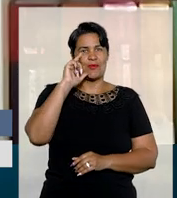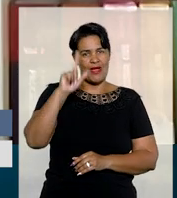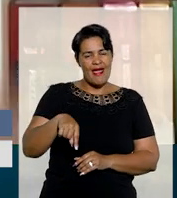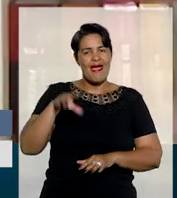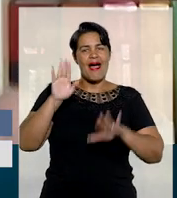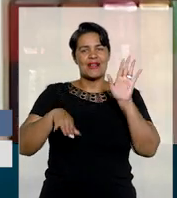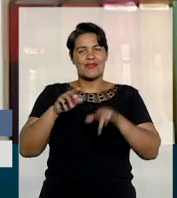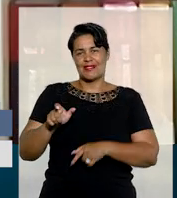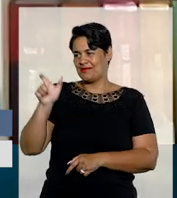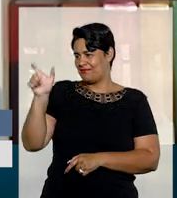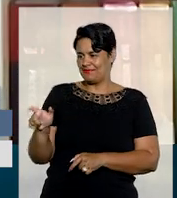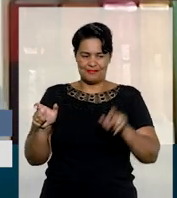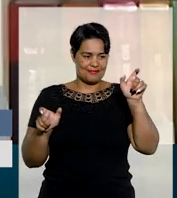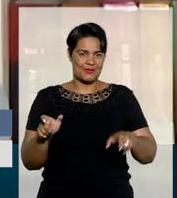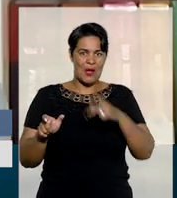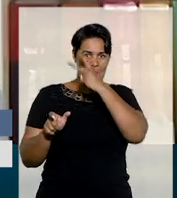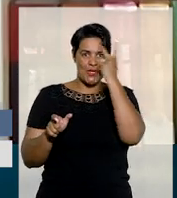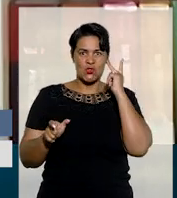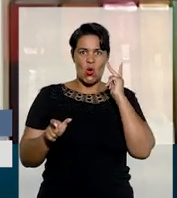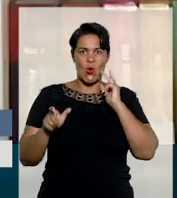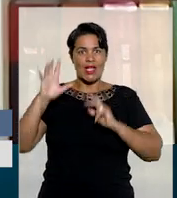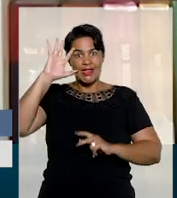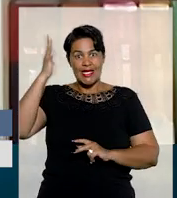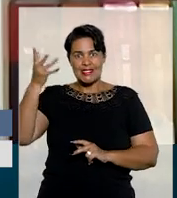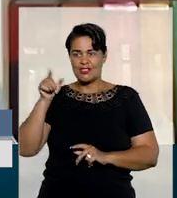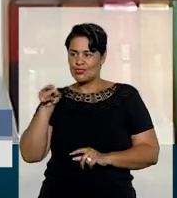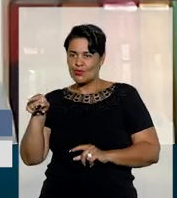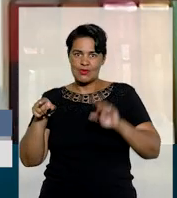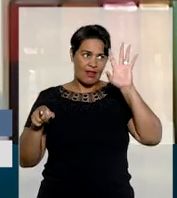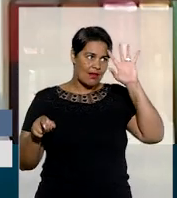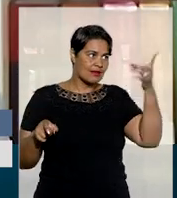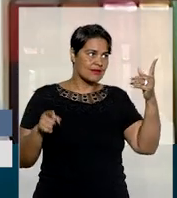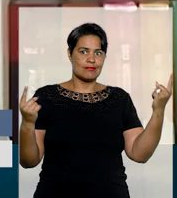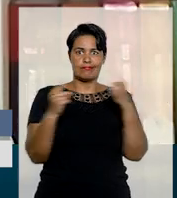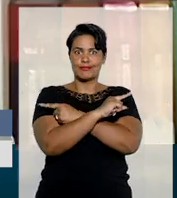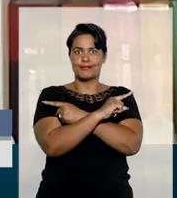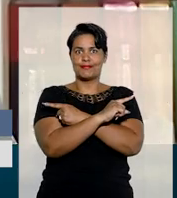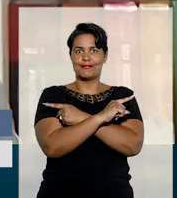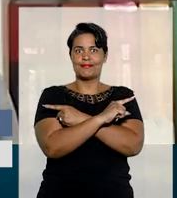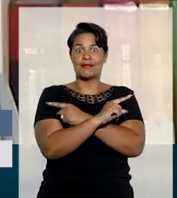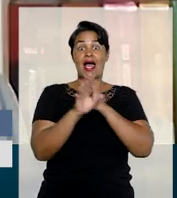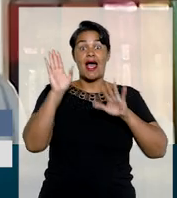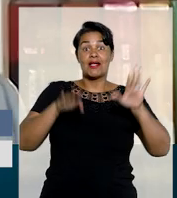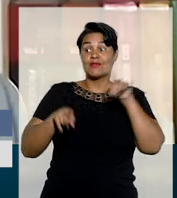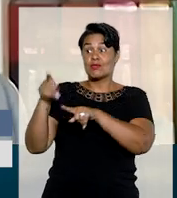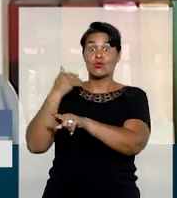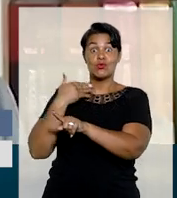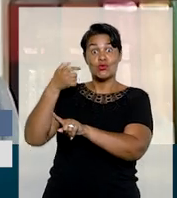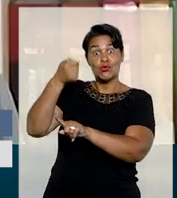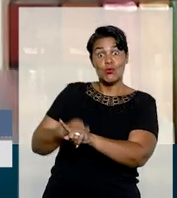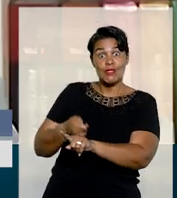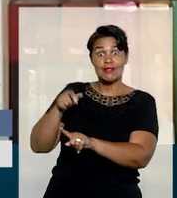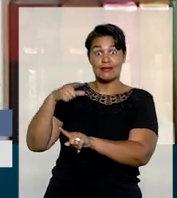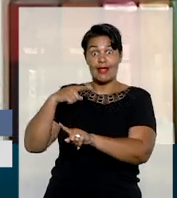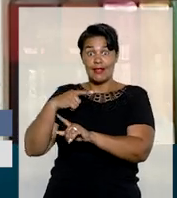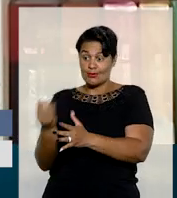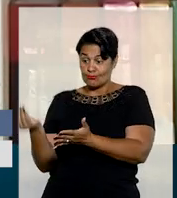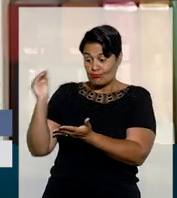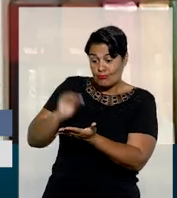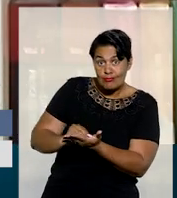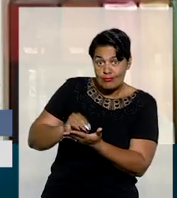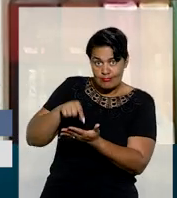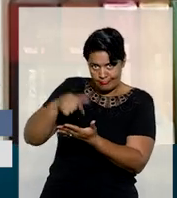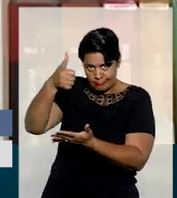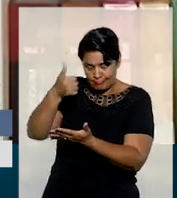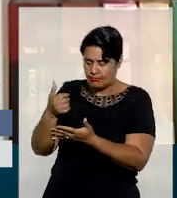posições inconciliáveis dentro da mesma decisão, né? Quer dizer, o juiz afirma algo na fundamentação e a conclusão